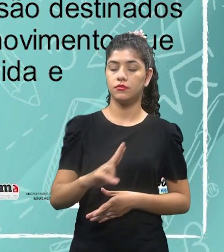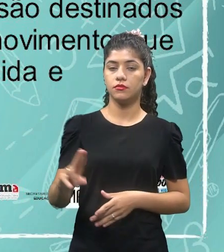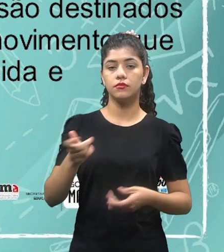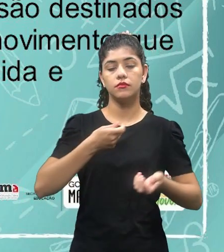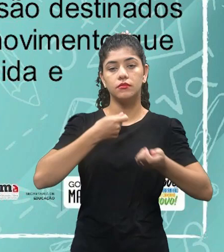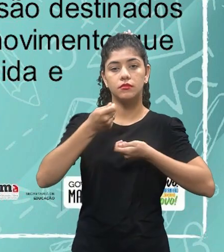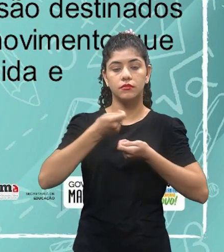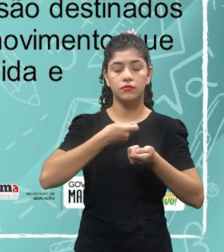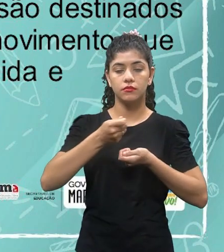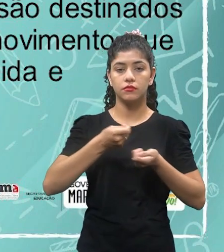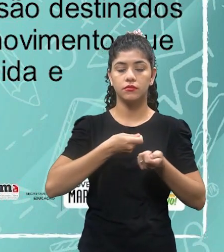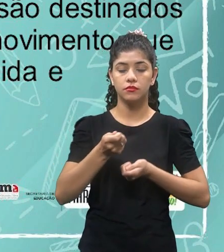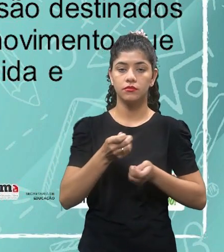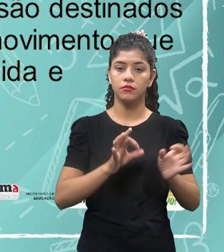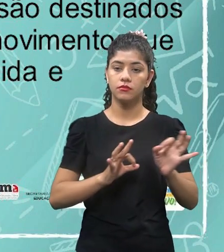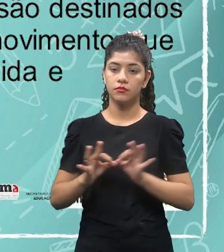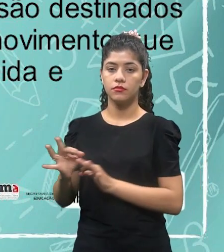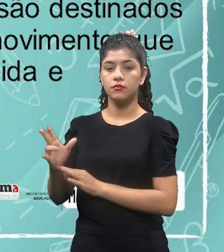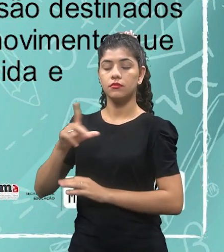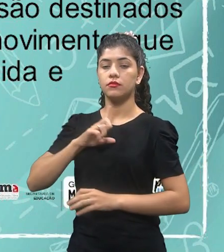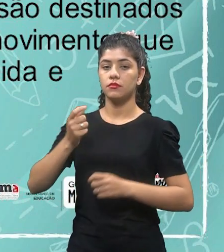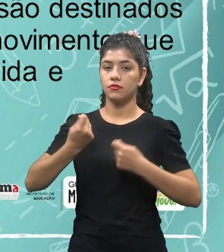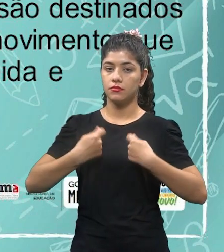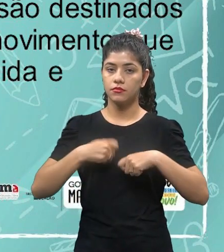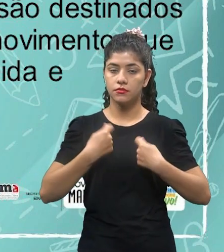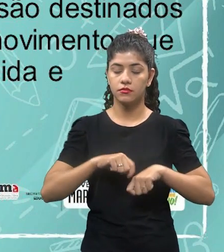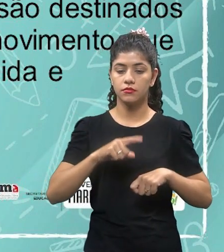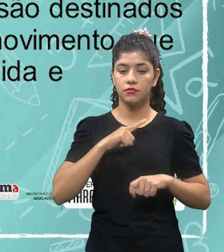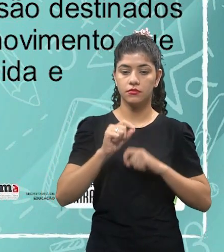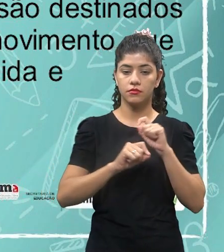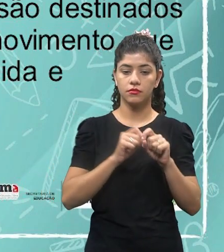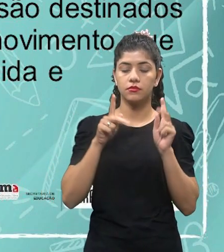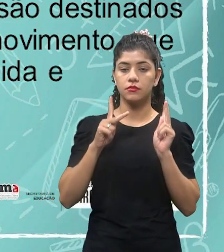aplicações de controle de movimento que exigem